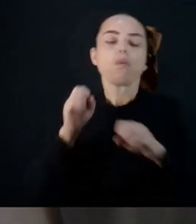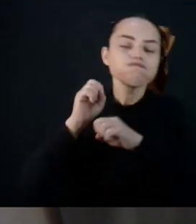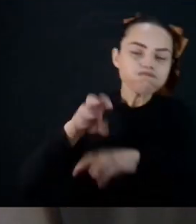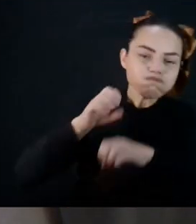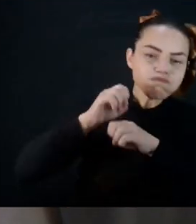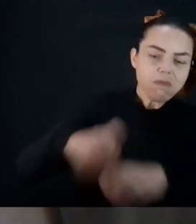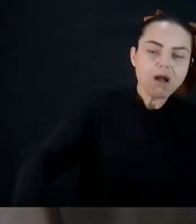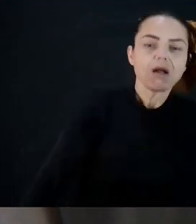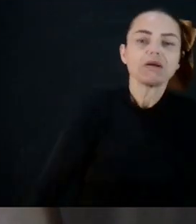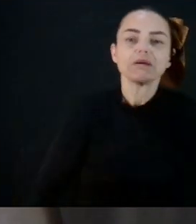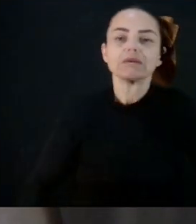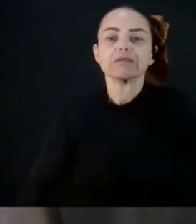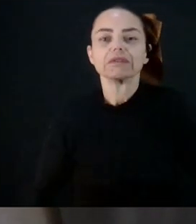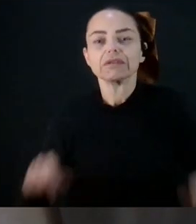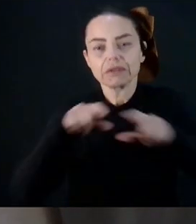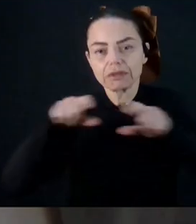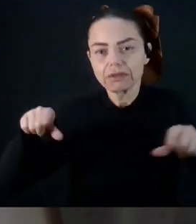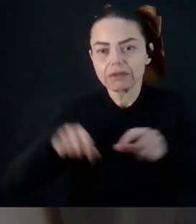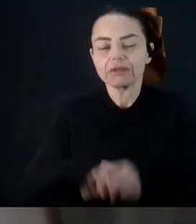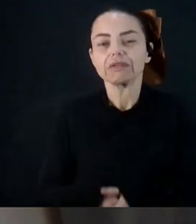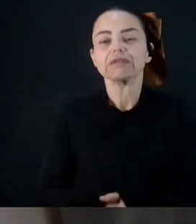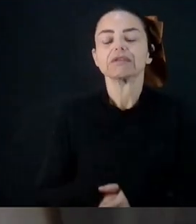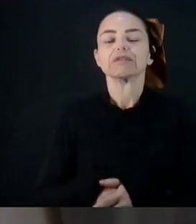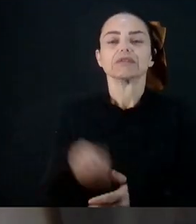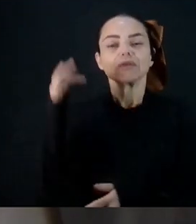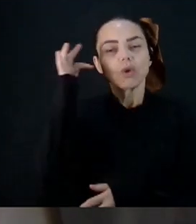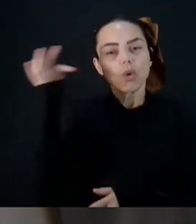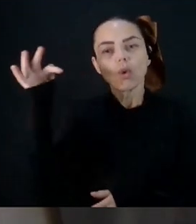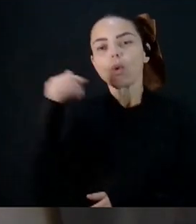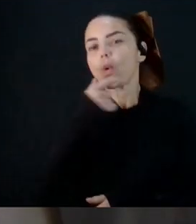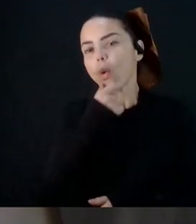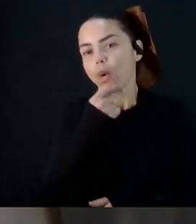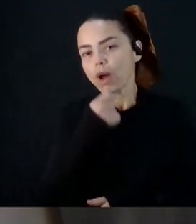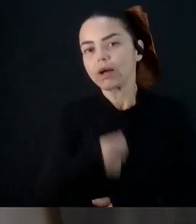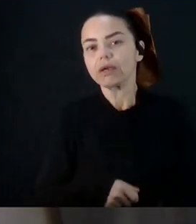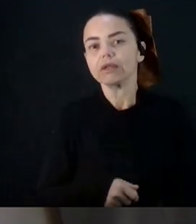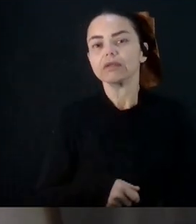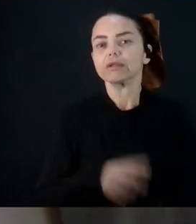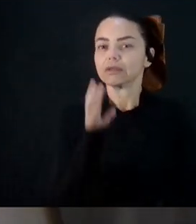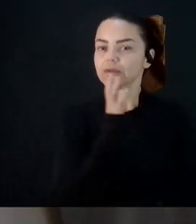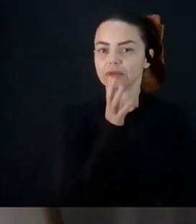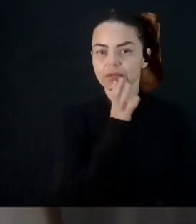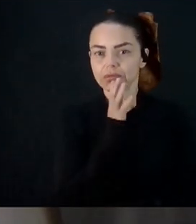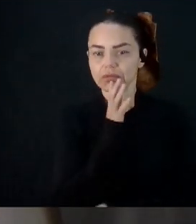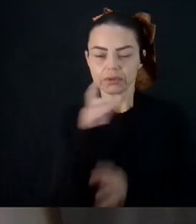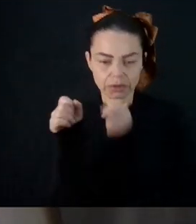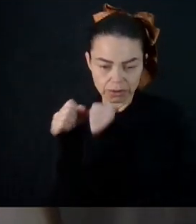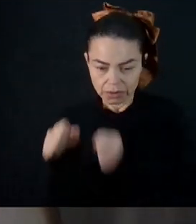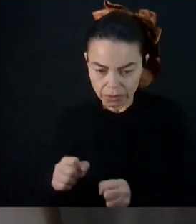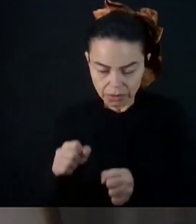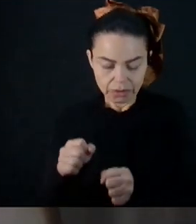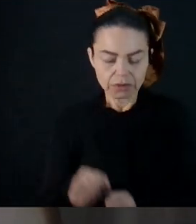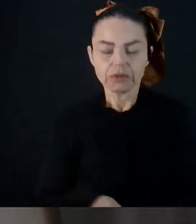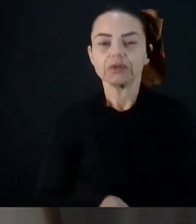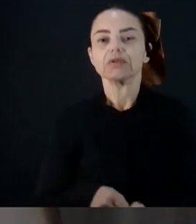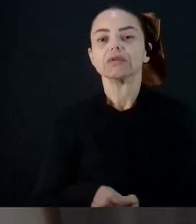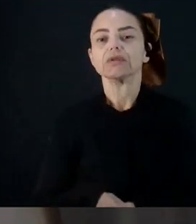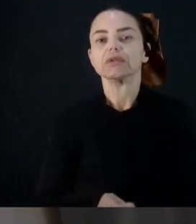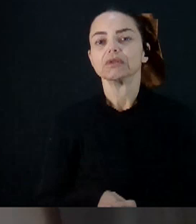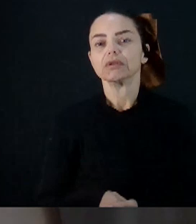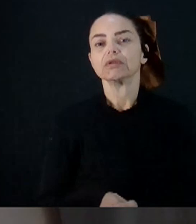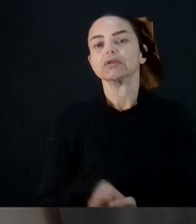uma frase que eu gosto muito, que é de um filósofo, que ele fala que conhecimento é poder. Super. Então, quanto